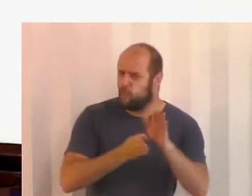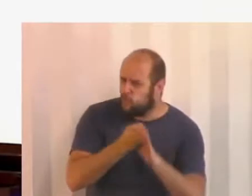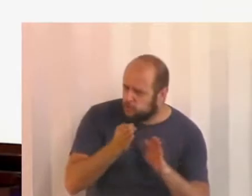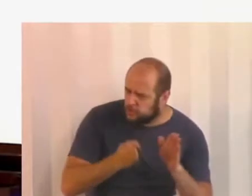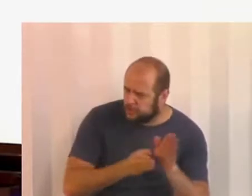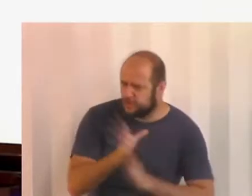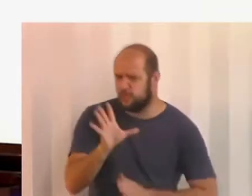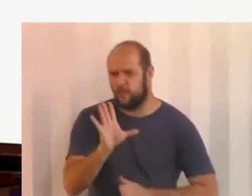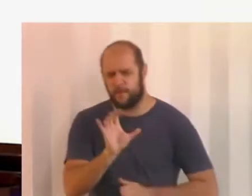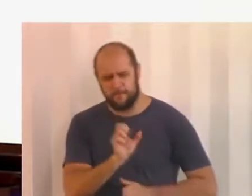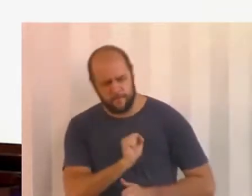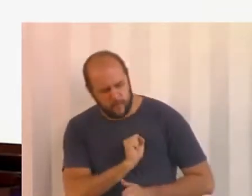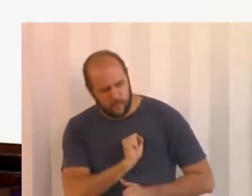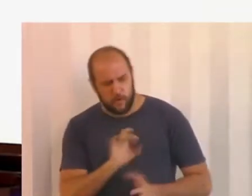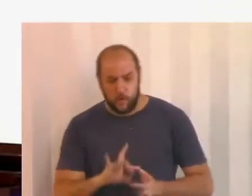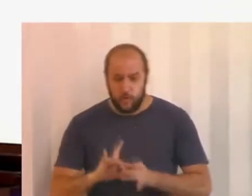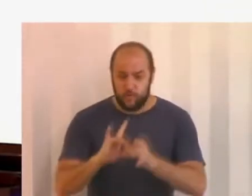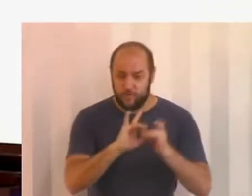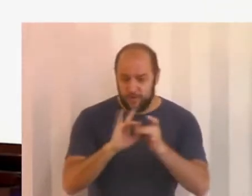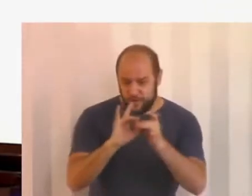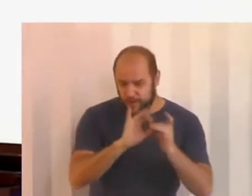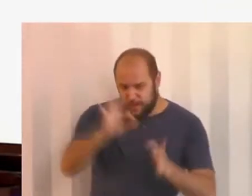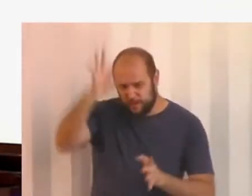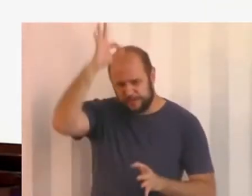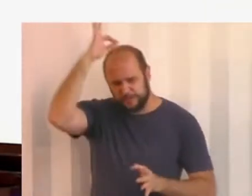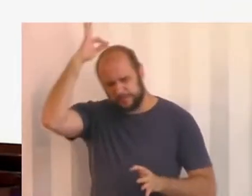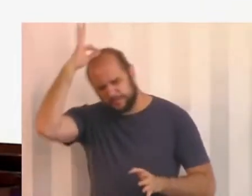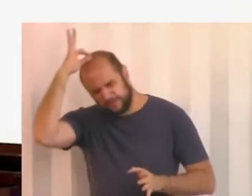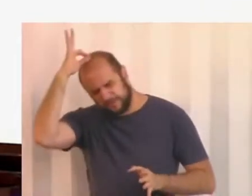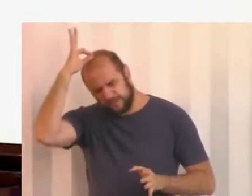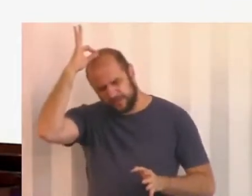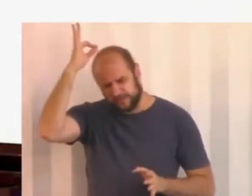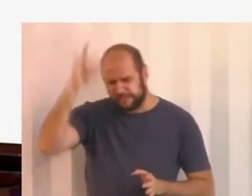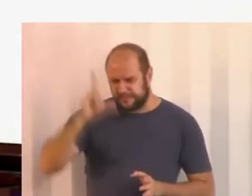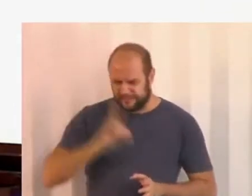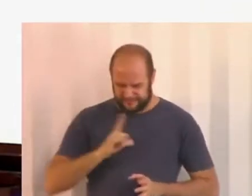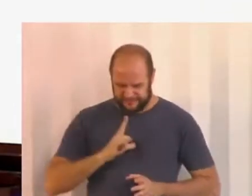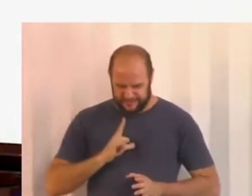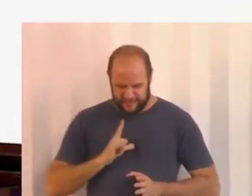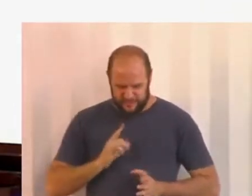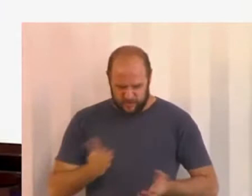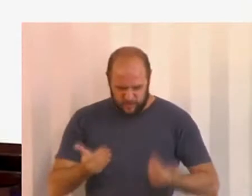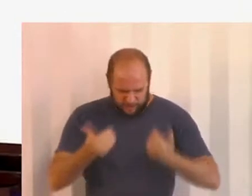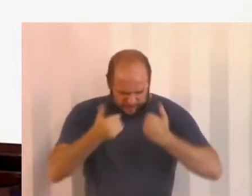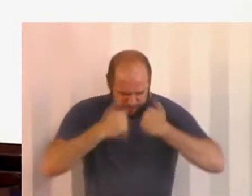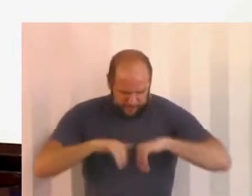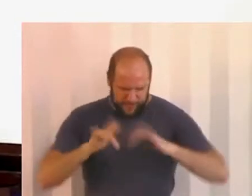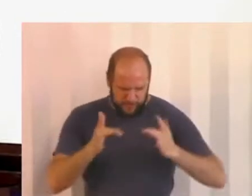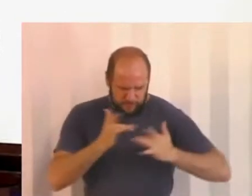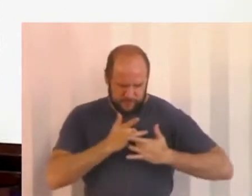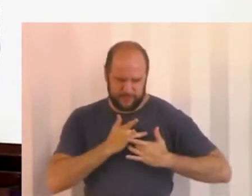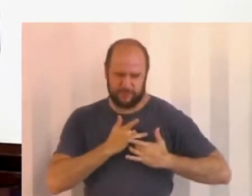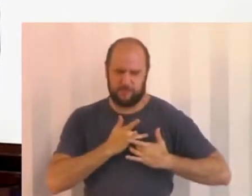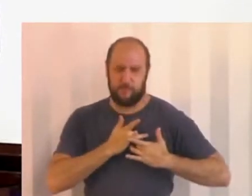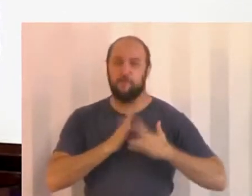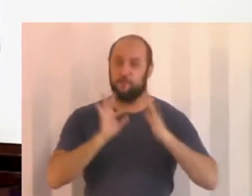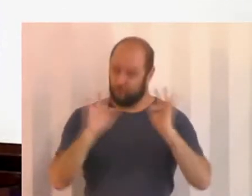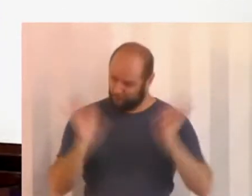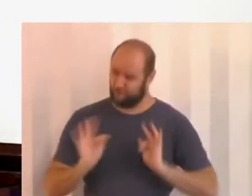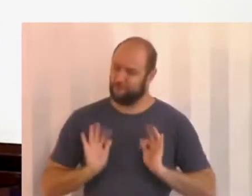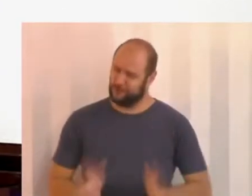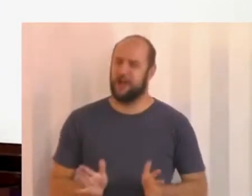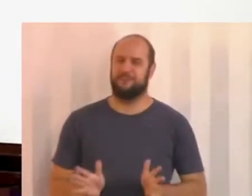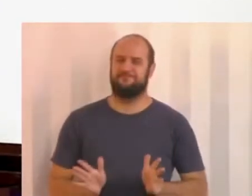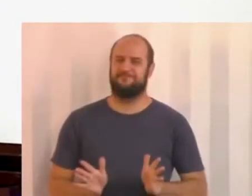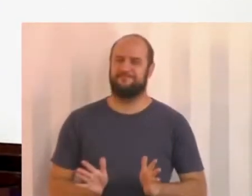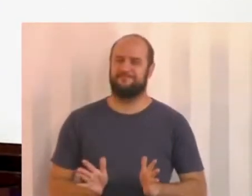de amor, alguma comunhão do Espírito, se há entranhados a fé de misericórdia, eu já estou alegre.